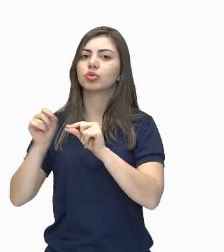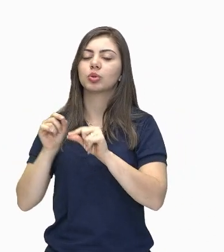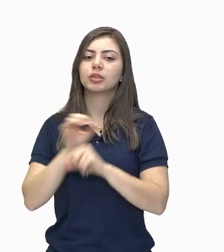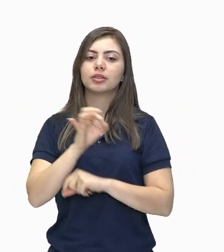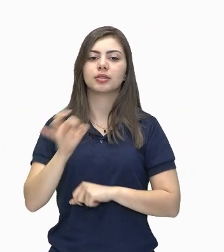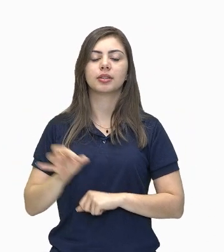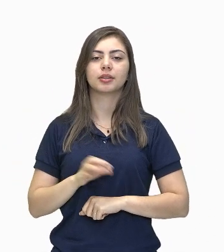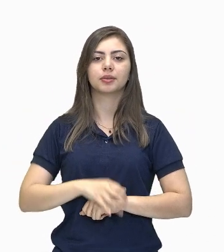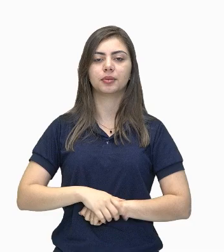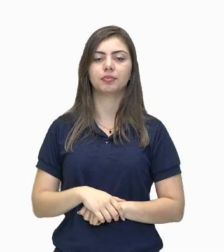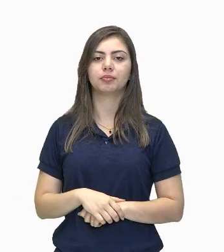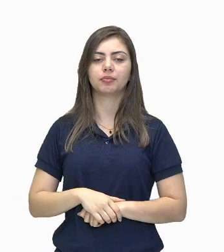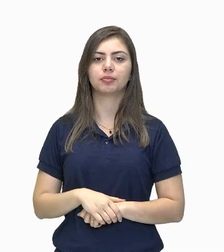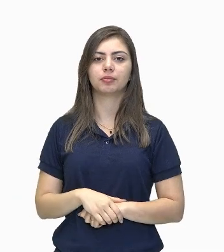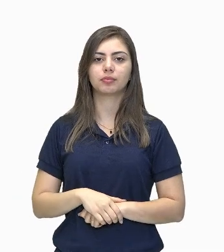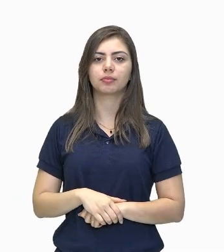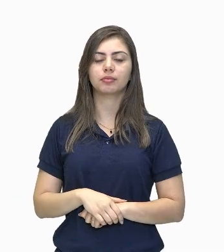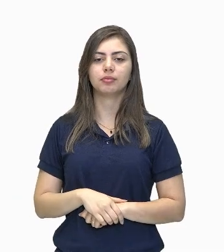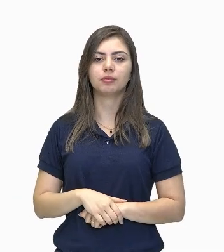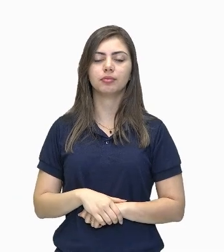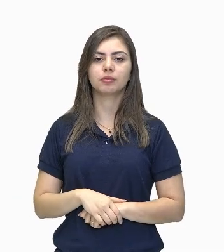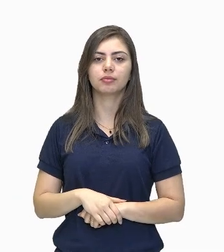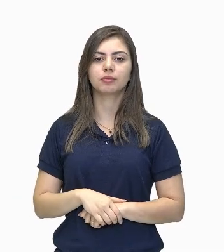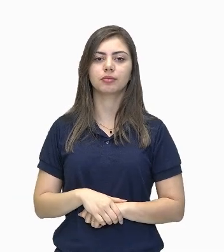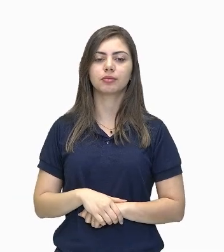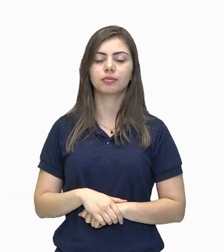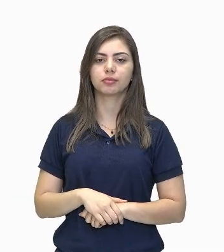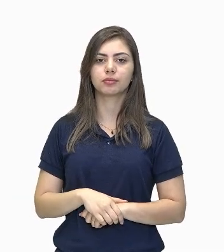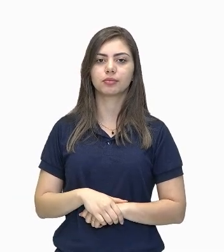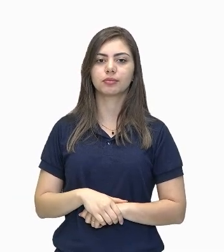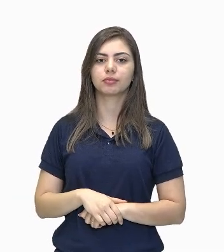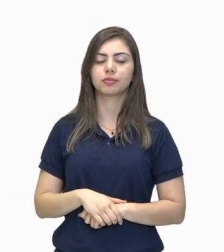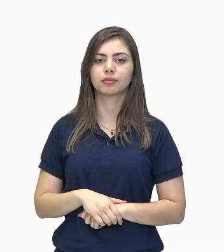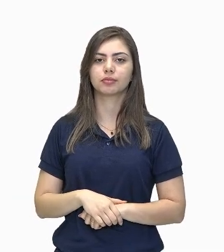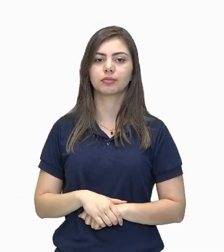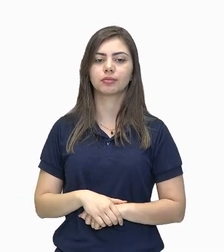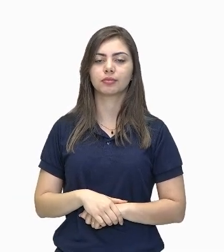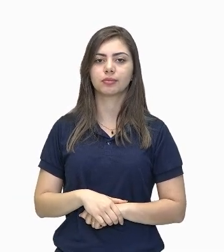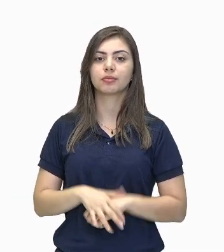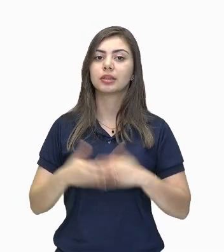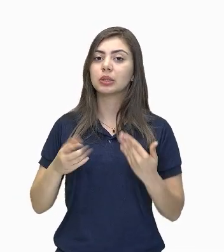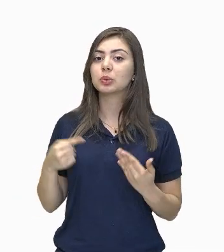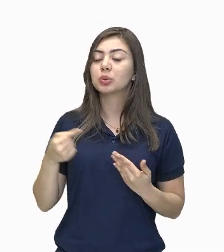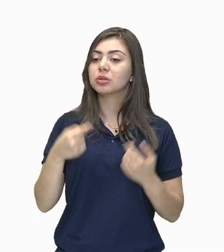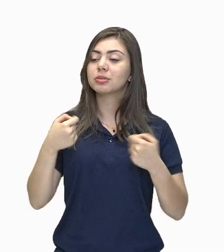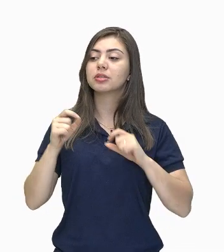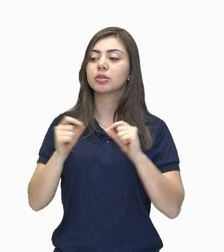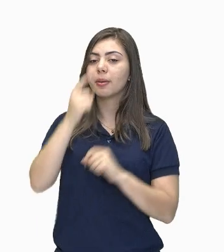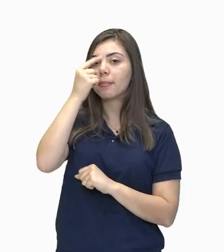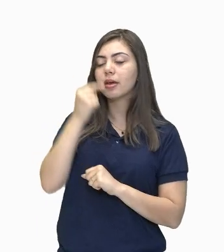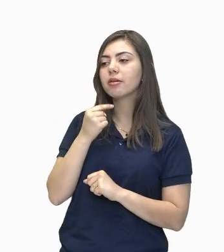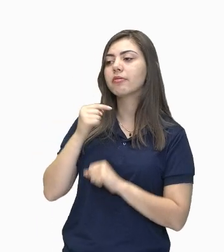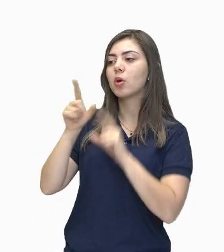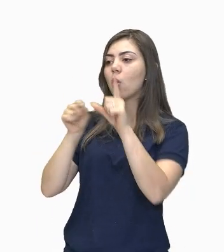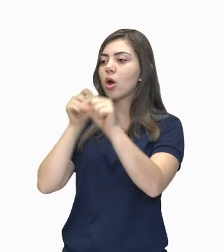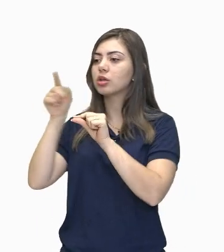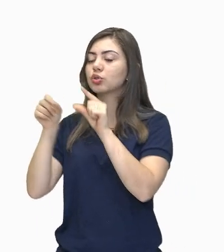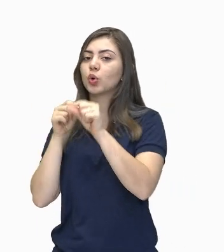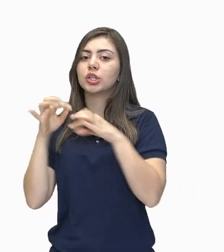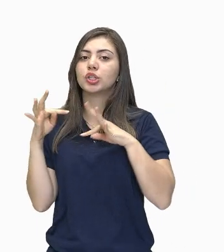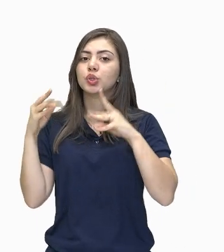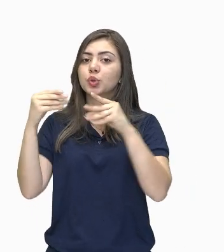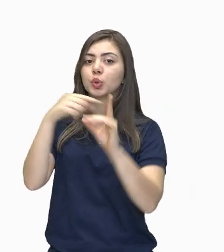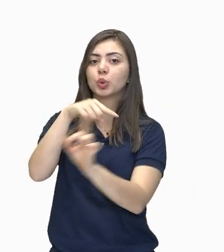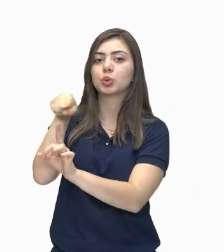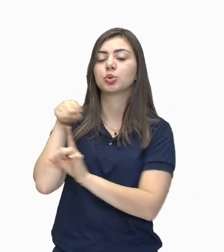né? Procura preencher, né, com todos os perfis possíveis a nossa pesquisa, para